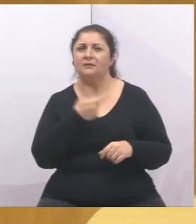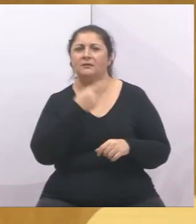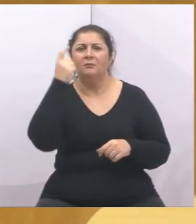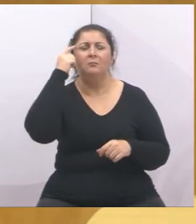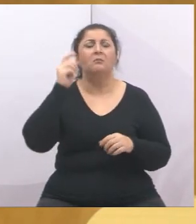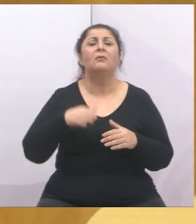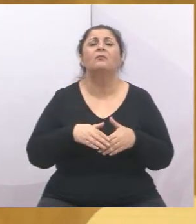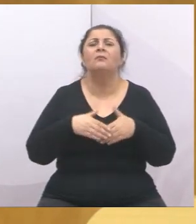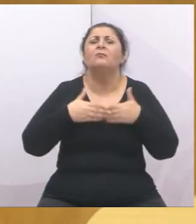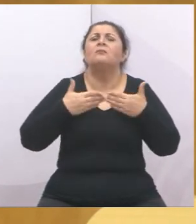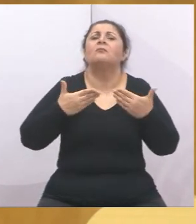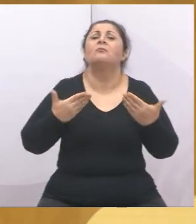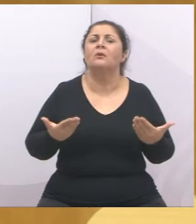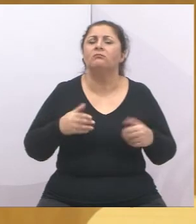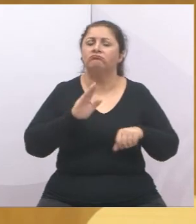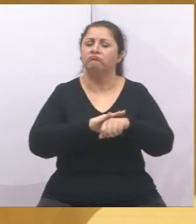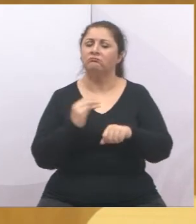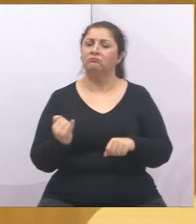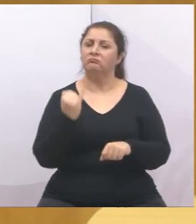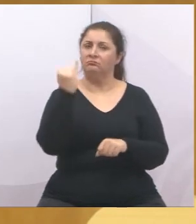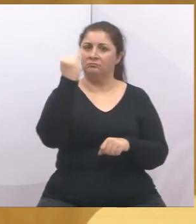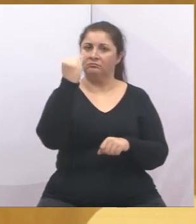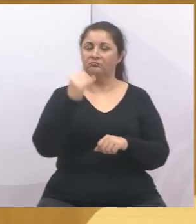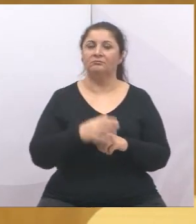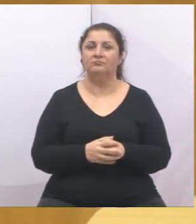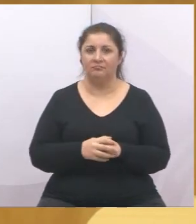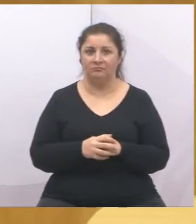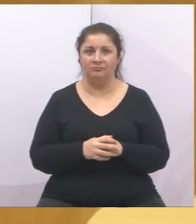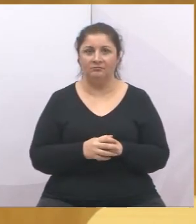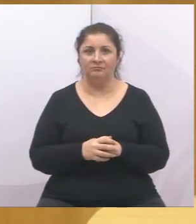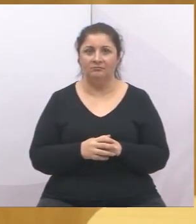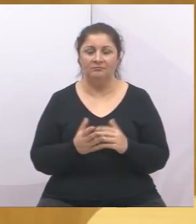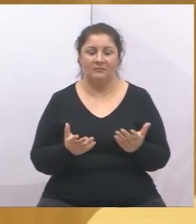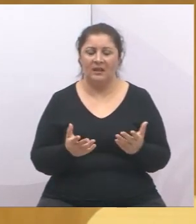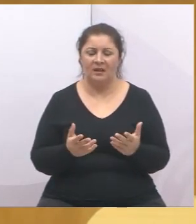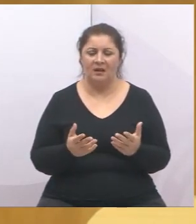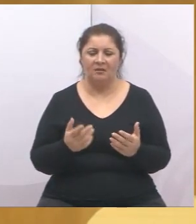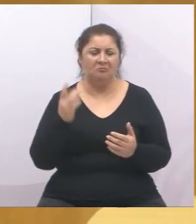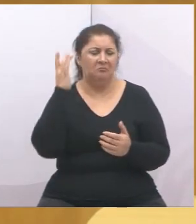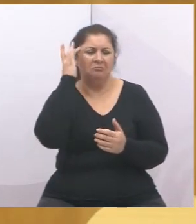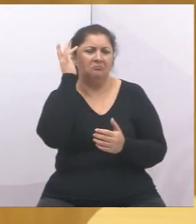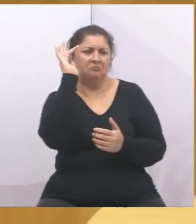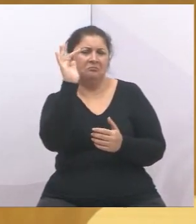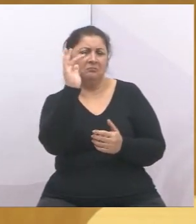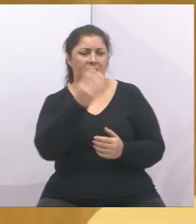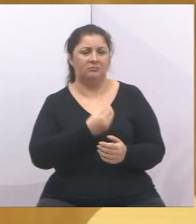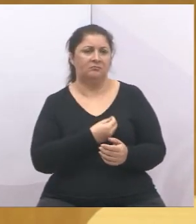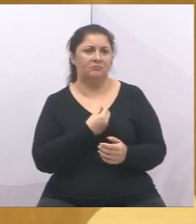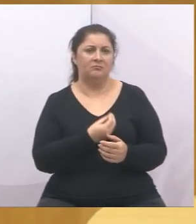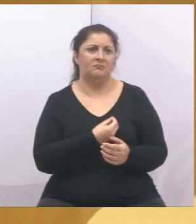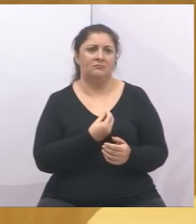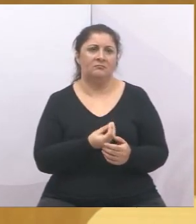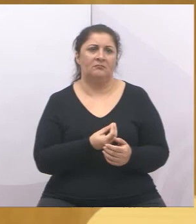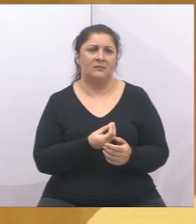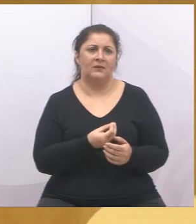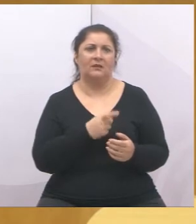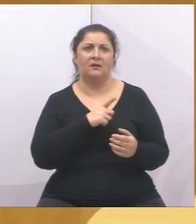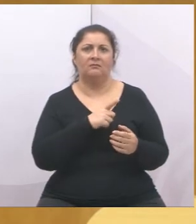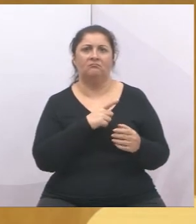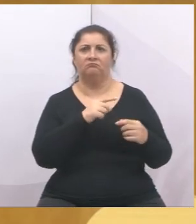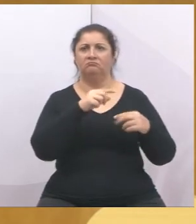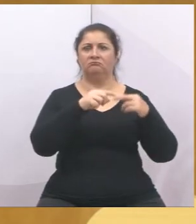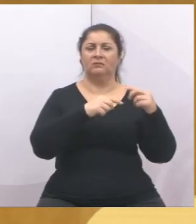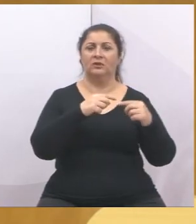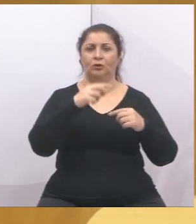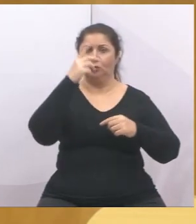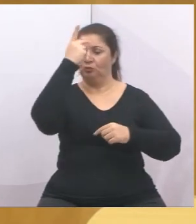qual foi o legado mais importante que ele deixou? Eu não acho que a vida ela é constituída de legados